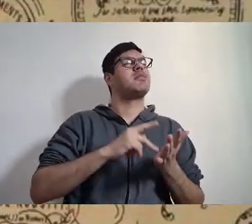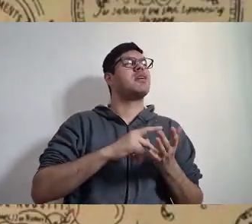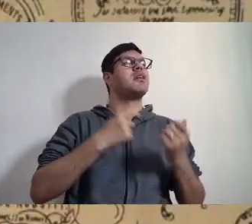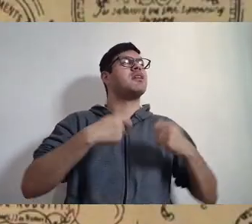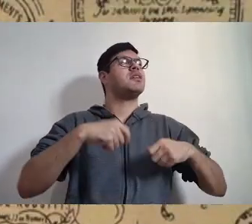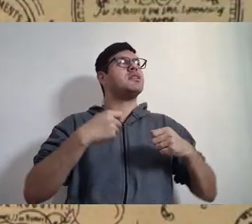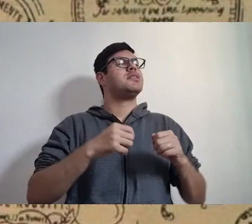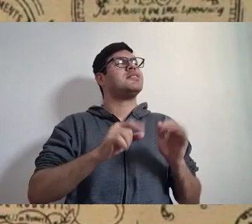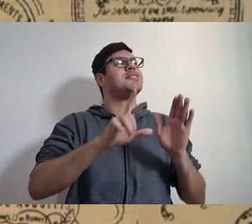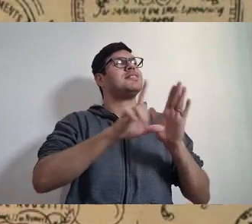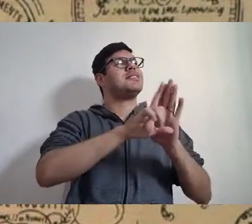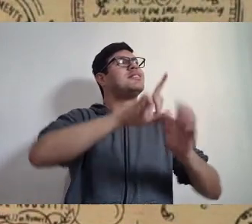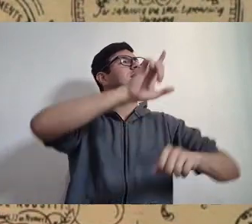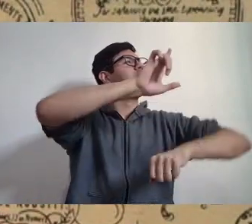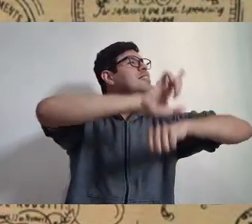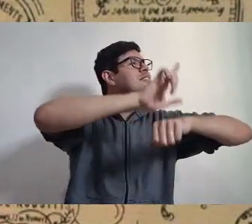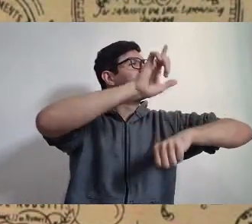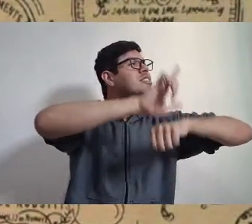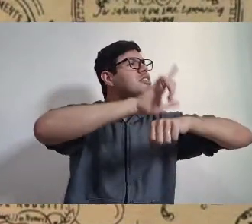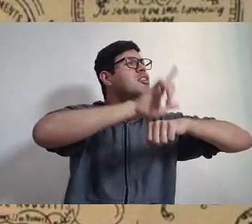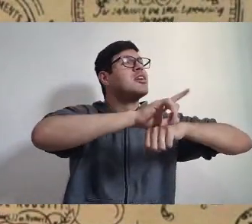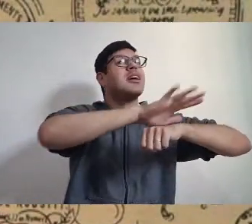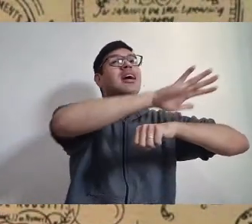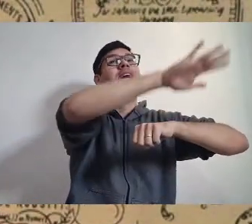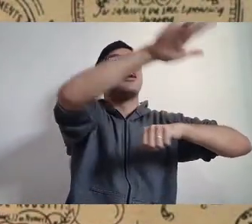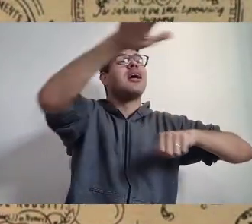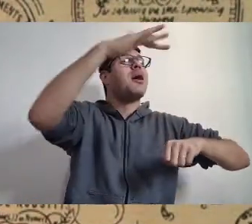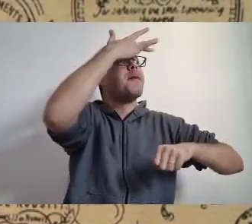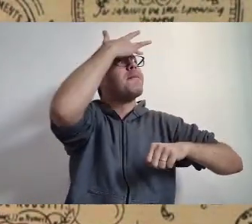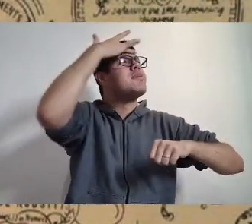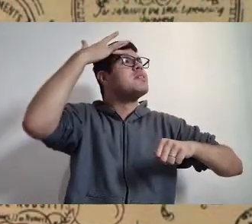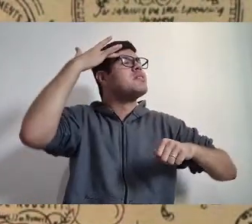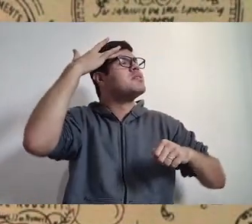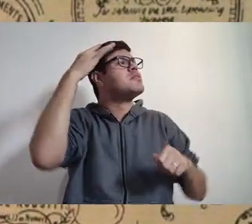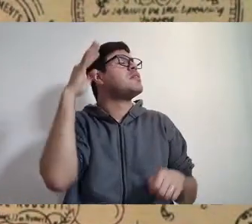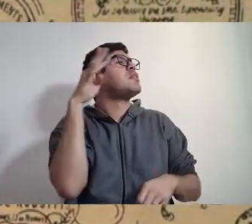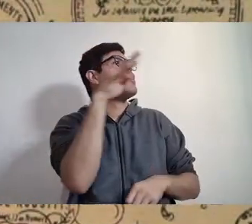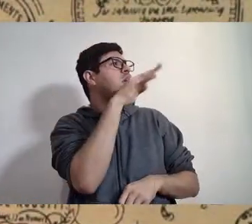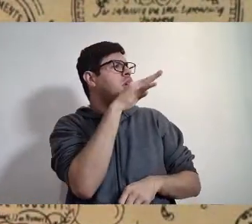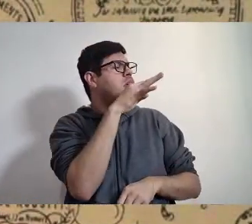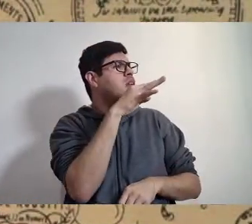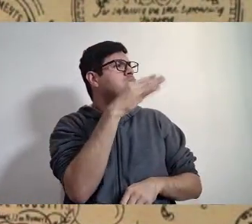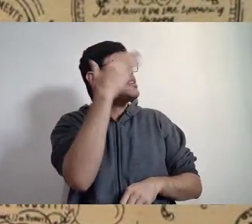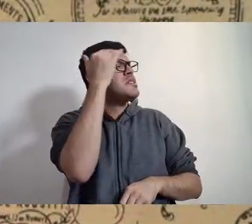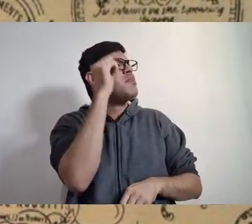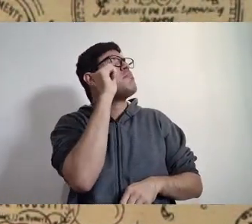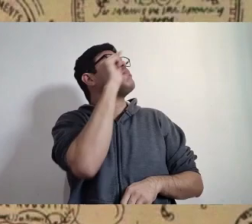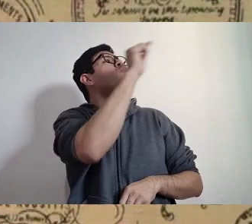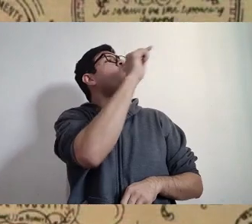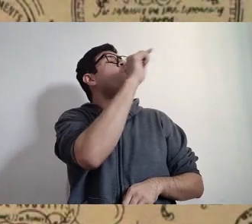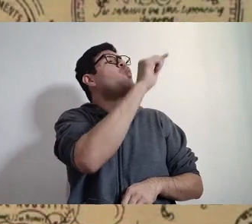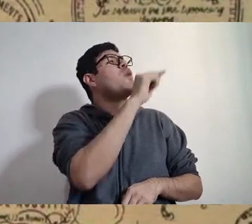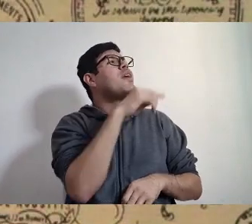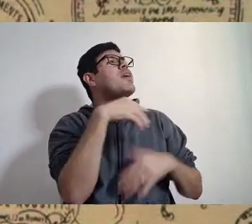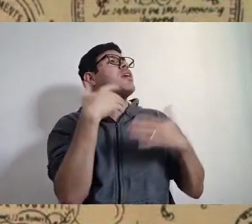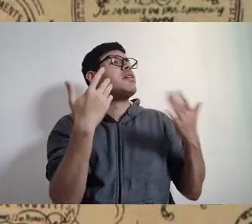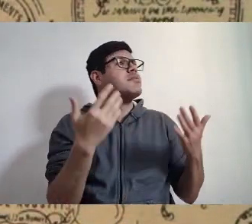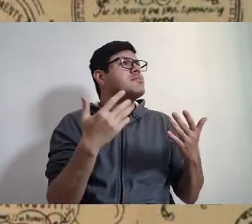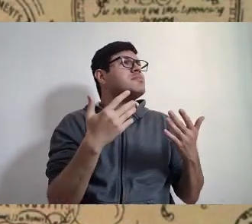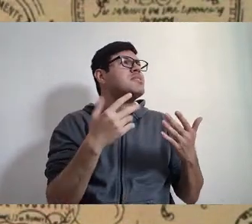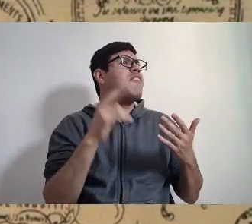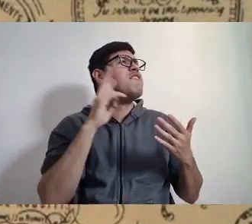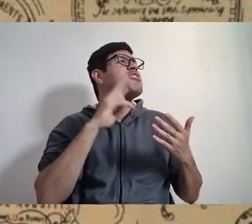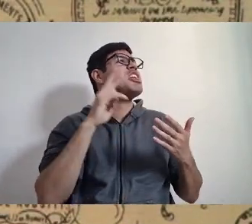que estar na boca do povo. O povo tem que saber o que está acontecendo, tem que reconhecer a importância do trabalho. Muitas vezes olham para a gente de vereador, vereador não